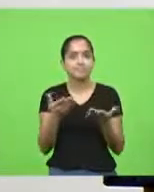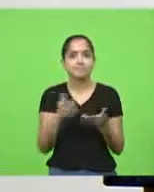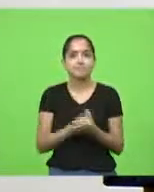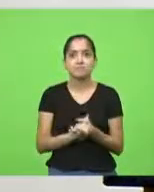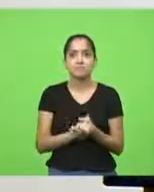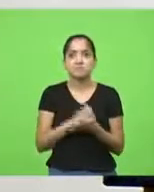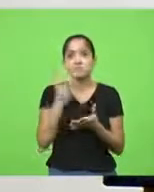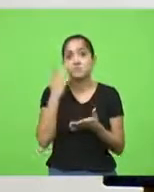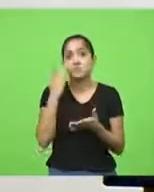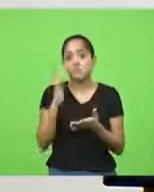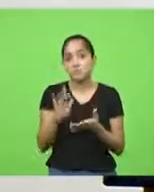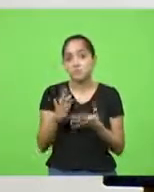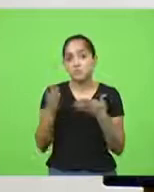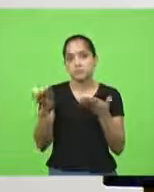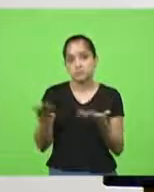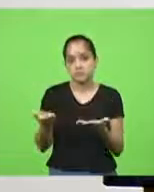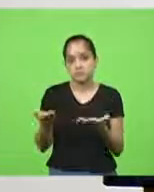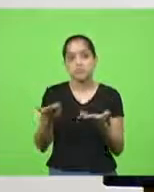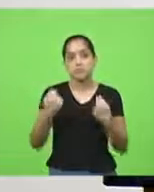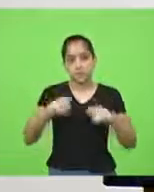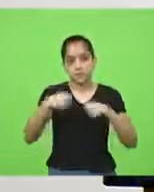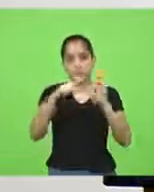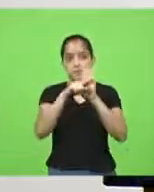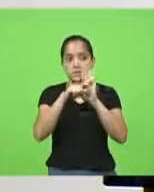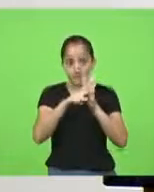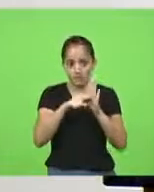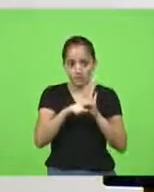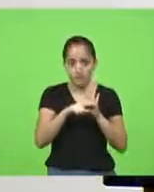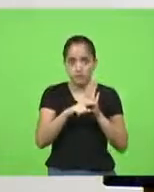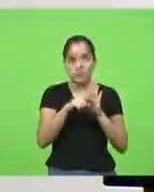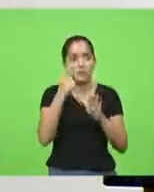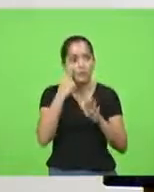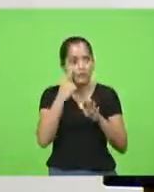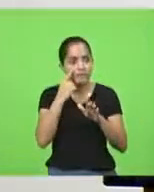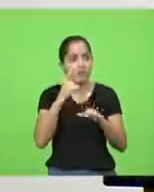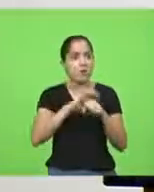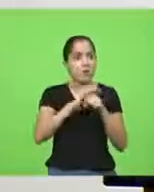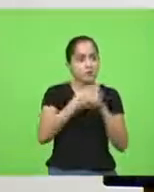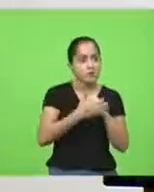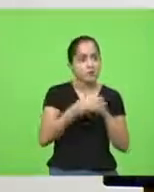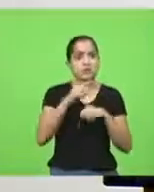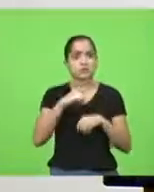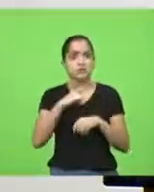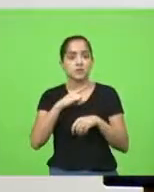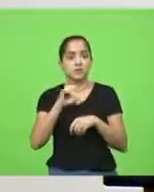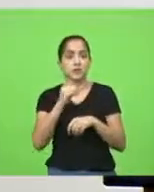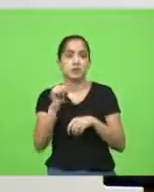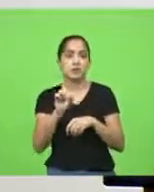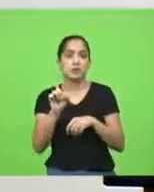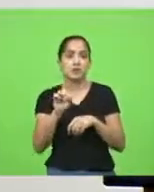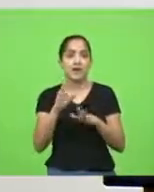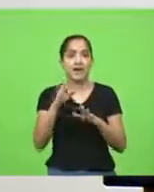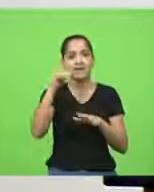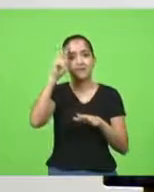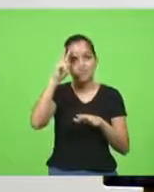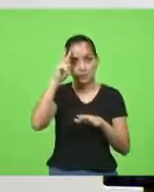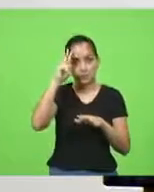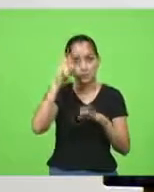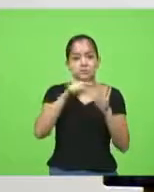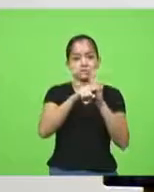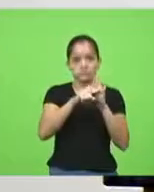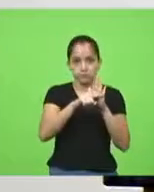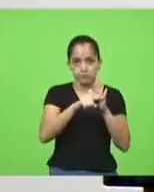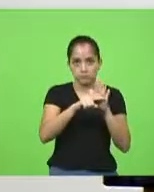Não sei, acho que o mínimo era fazer o teste de Covid. Ah, amanhã vamos fazer. Segunda-feira de manhã fizeram o teste de